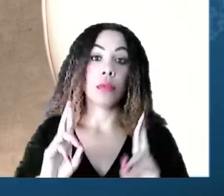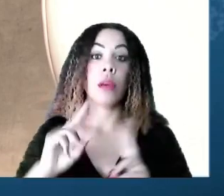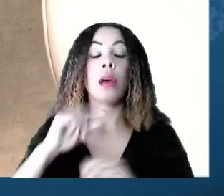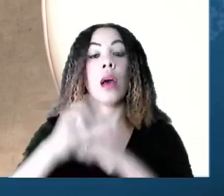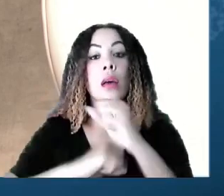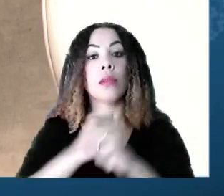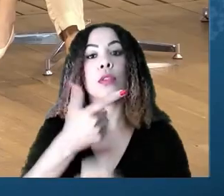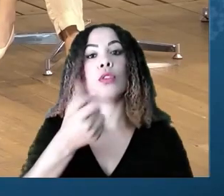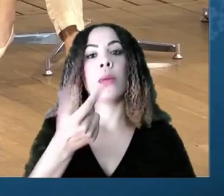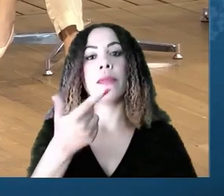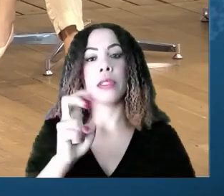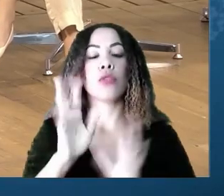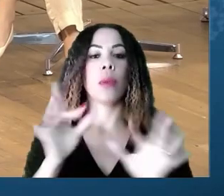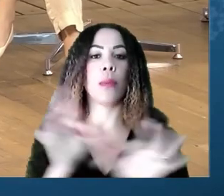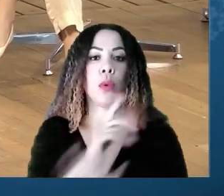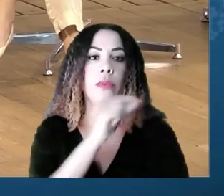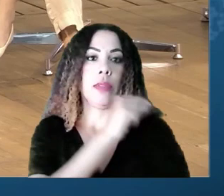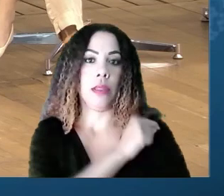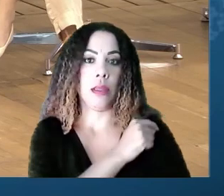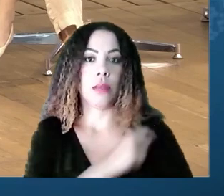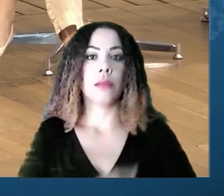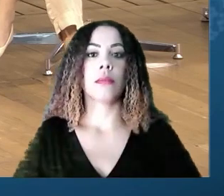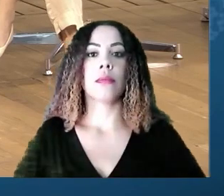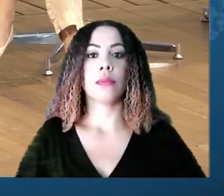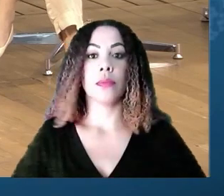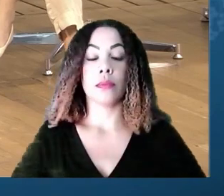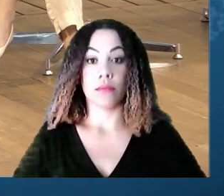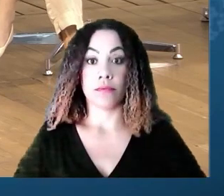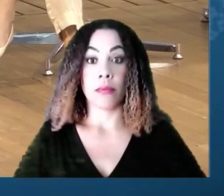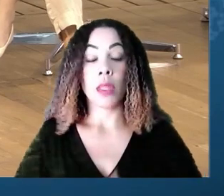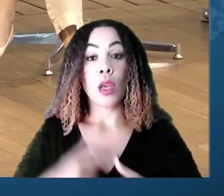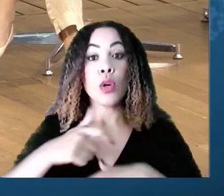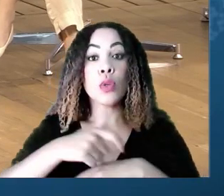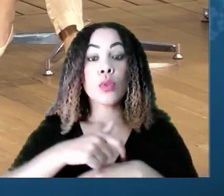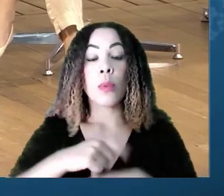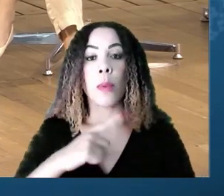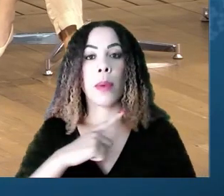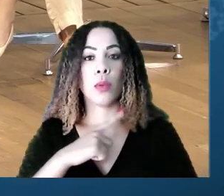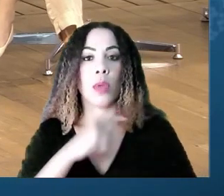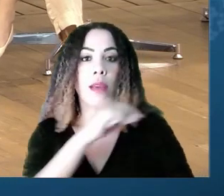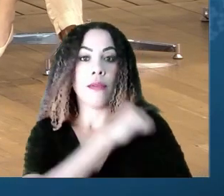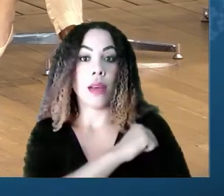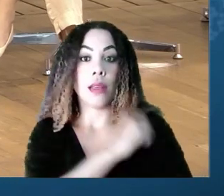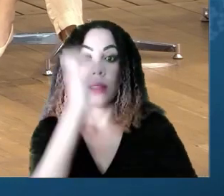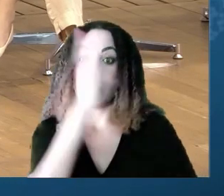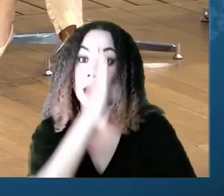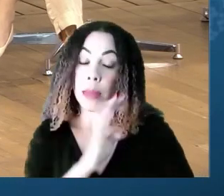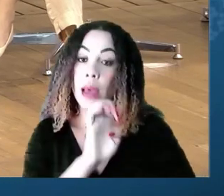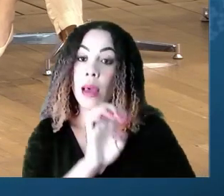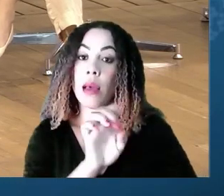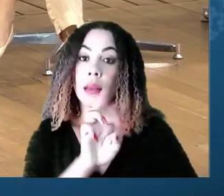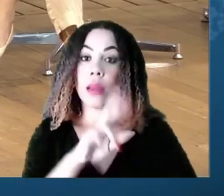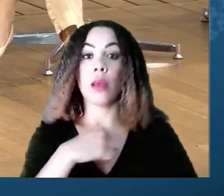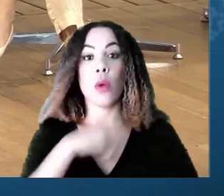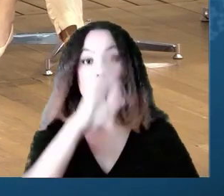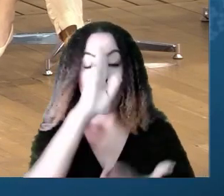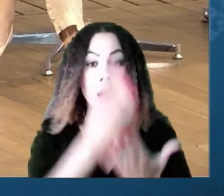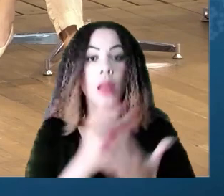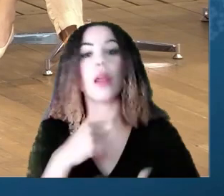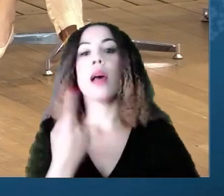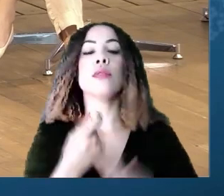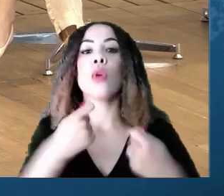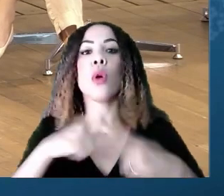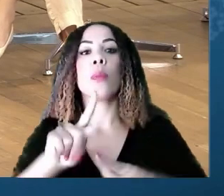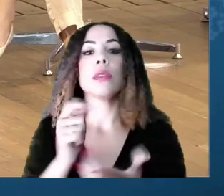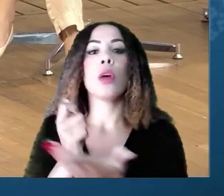vacina. No momento em que tivermos uma vacina brasileira, Éder, eu suponho que nós não precisemos mais comprar